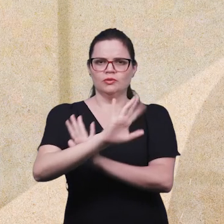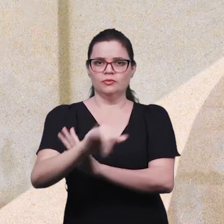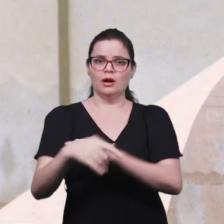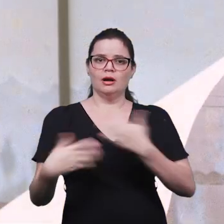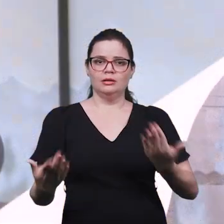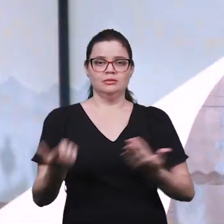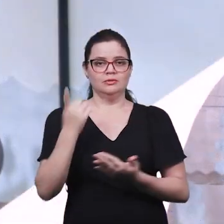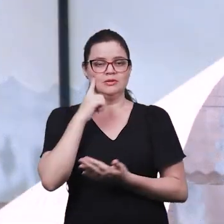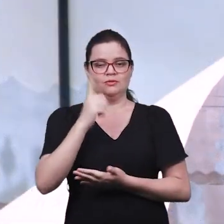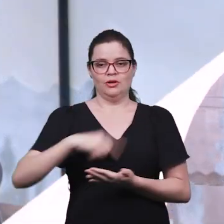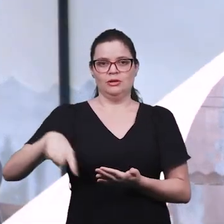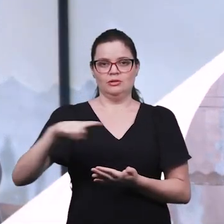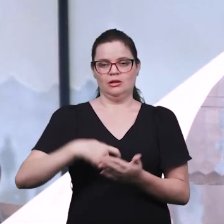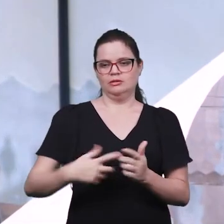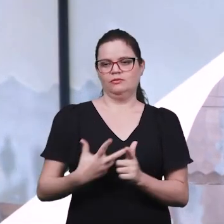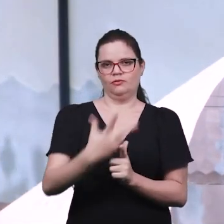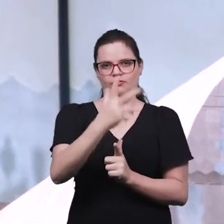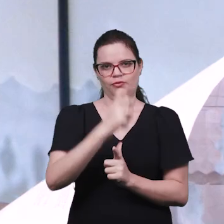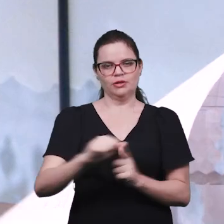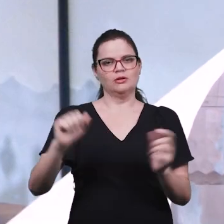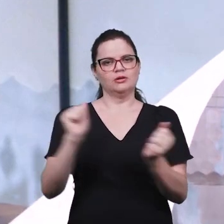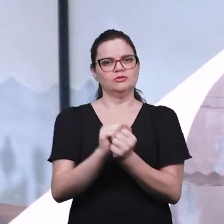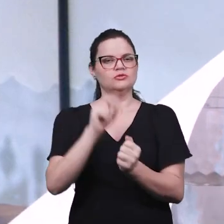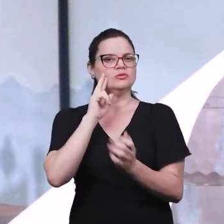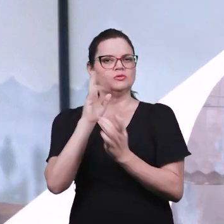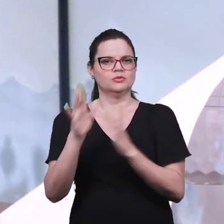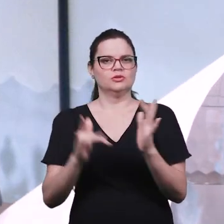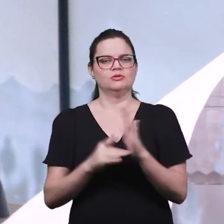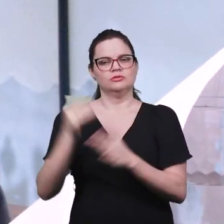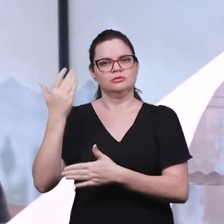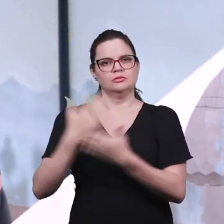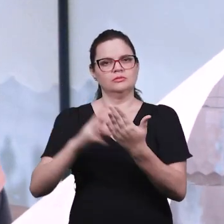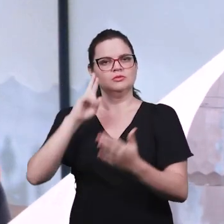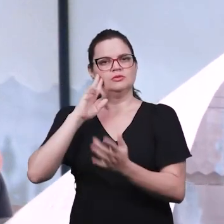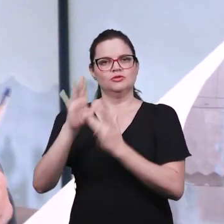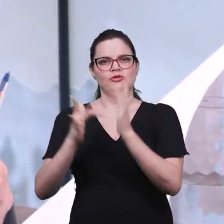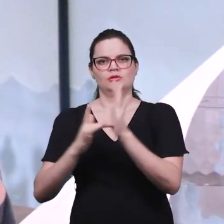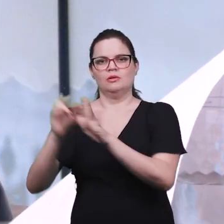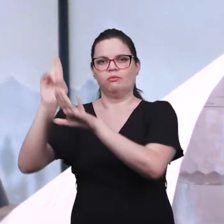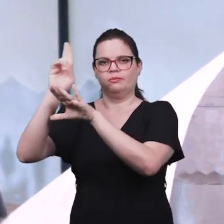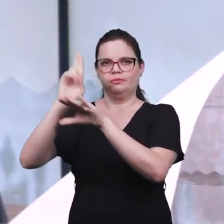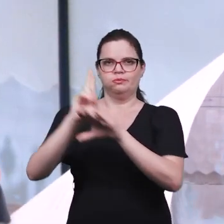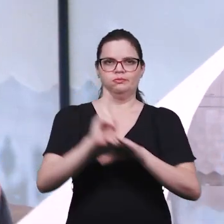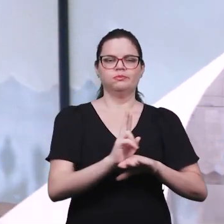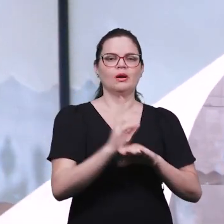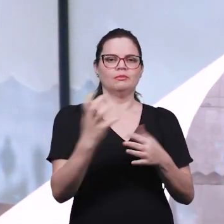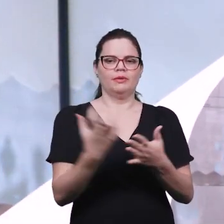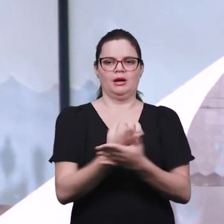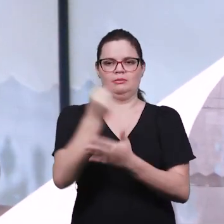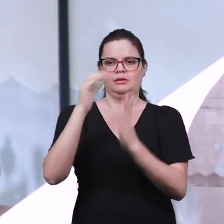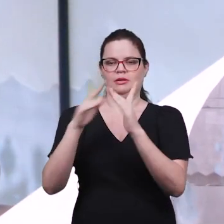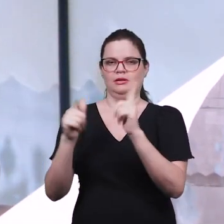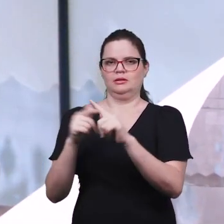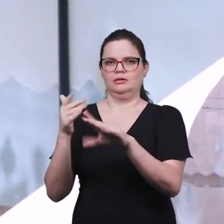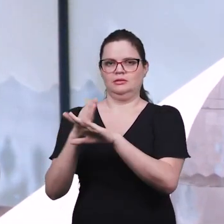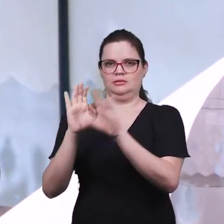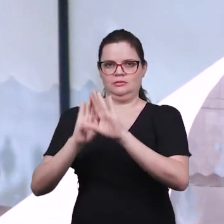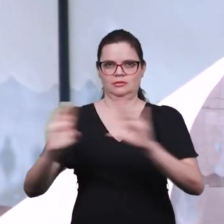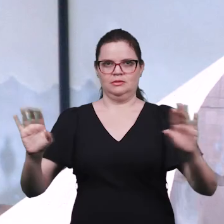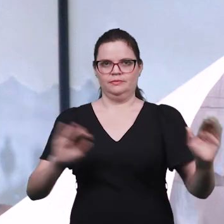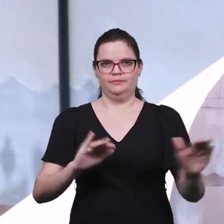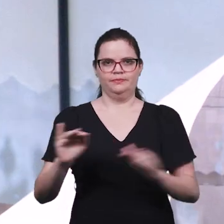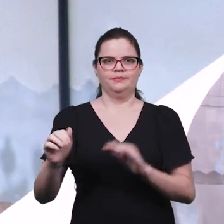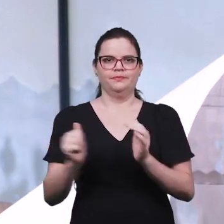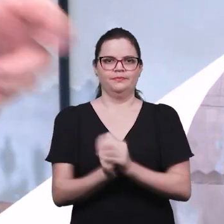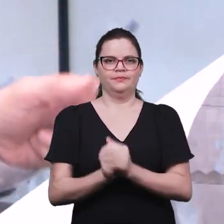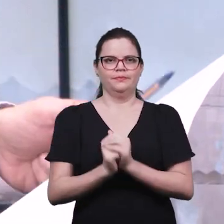Então a grande vitória da igreja, na pessoa de Jesus, quando Jesus voltar, quando o Senhor Jesus voltar para arrebatar a sua igreja.